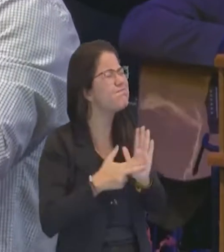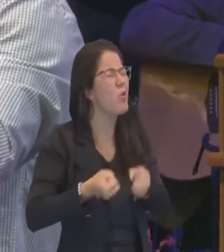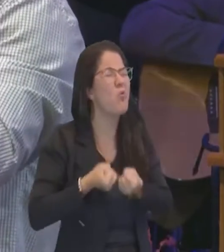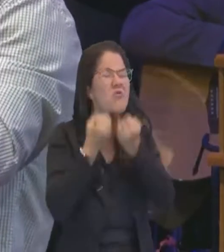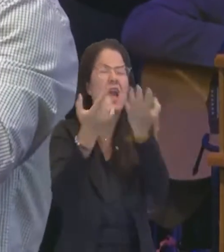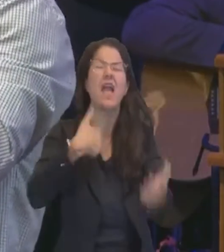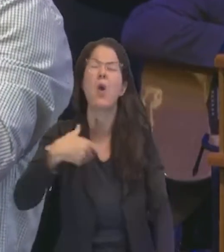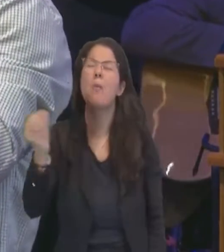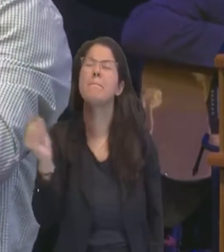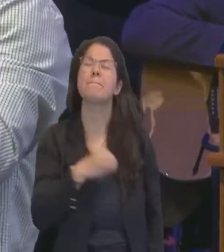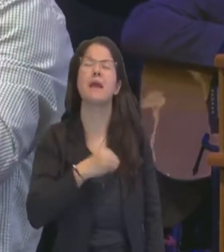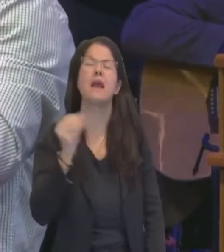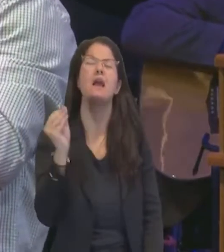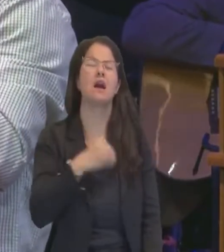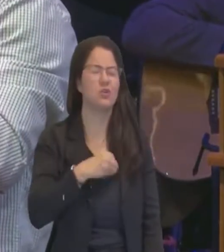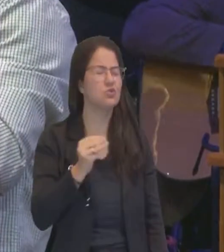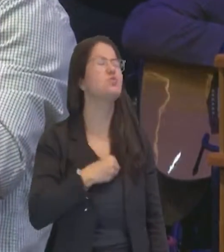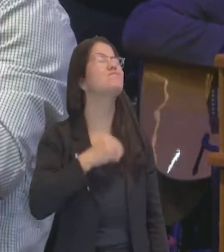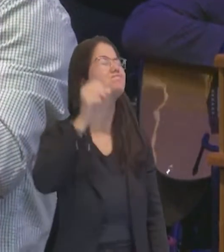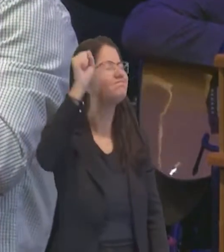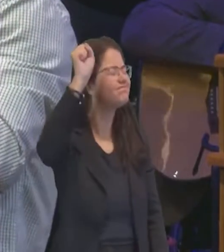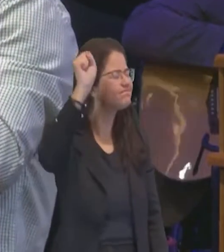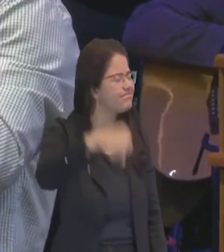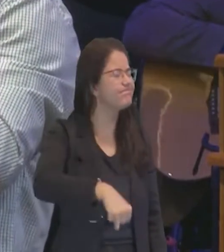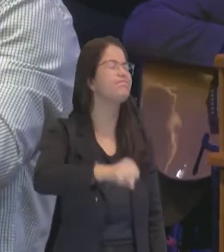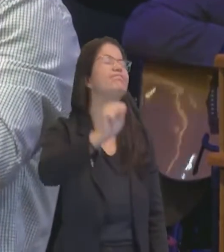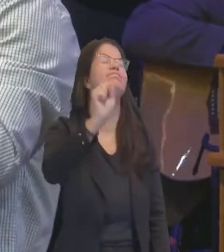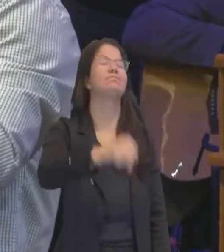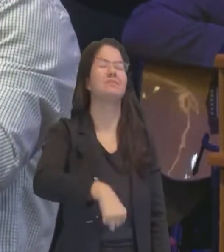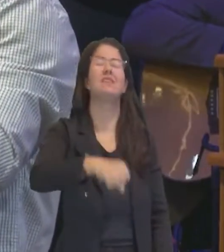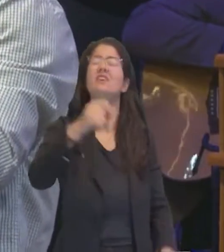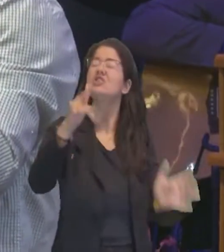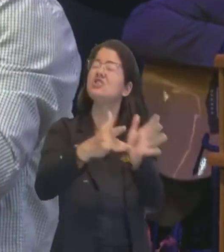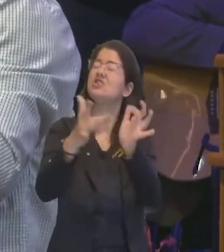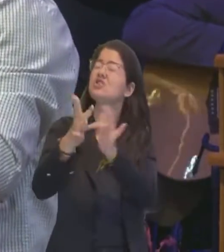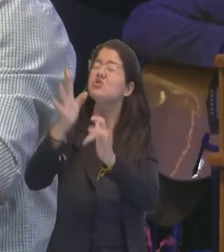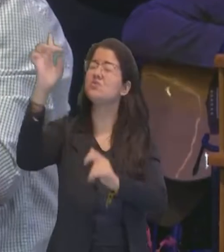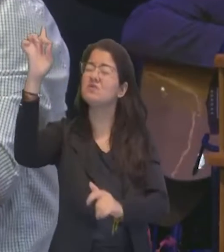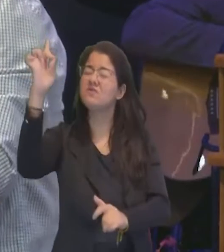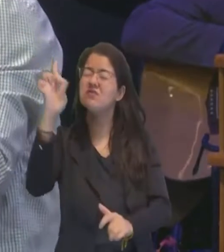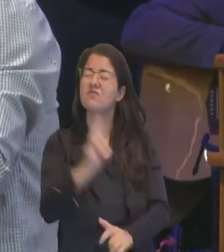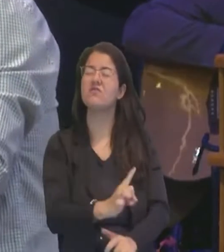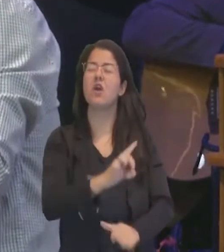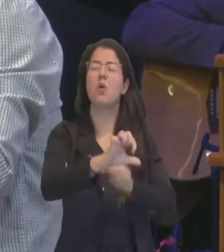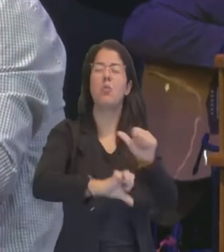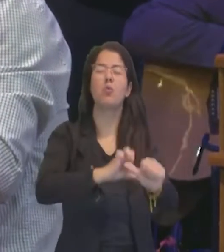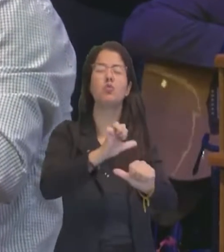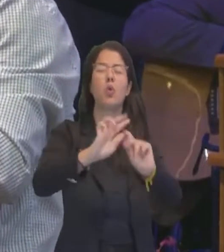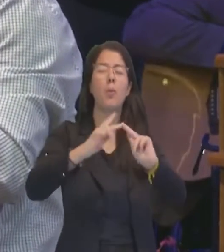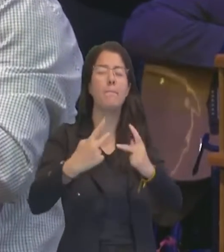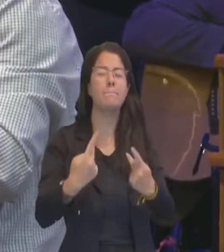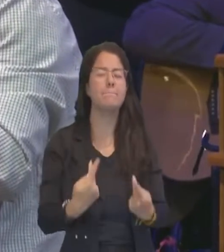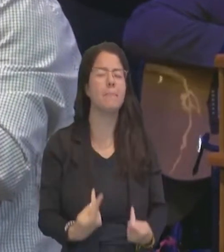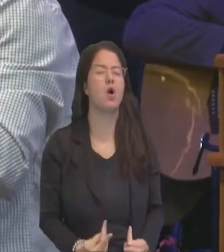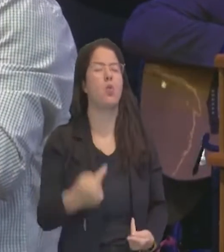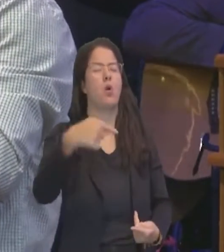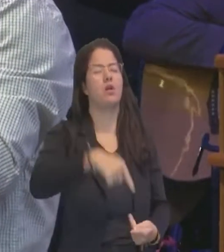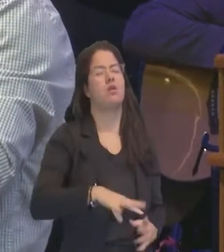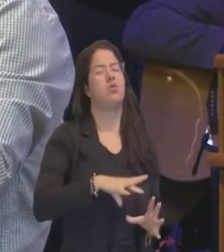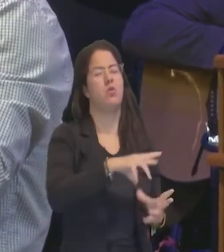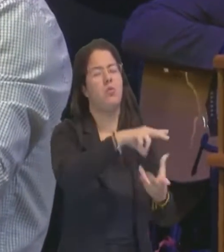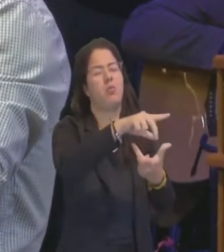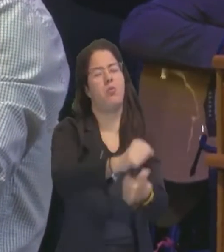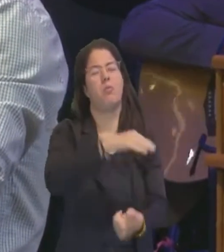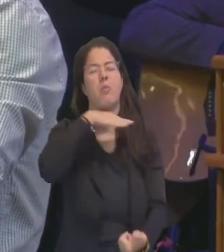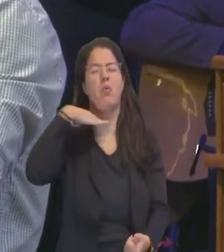uma pecadora aos olhos do Senhor, e que Cristo veio em carne a este mundo e morreu